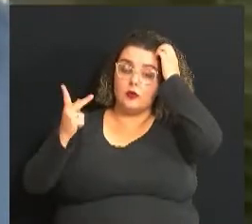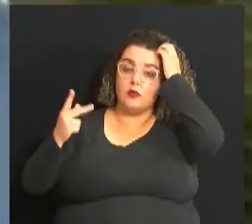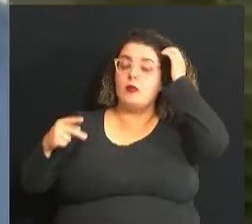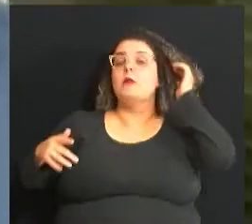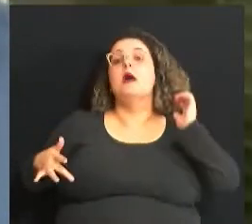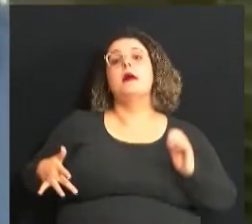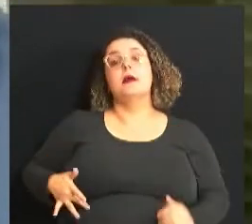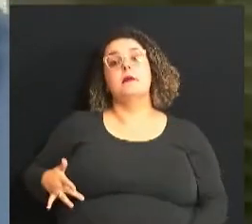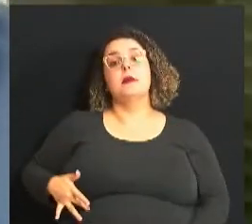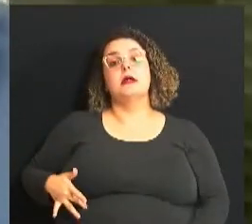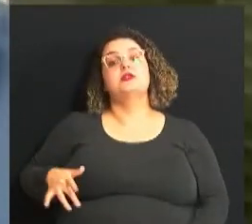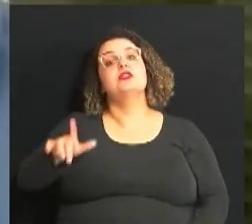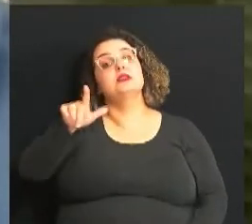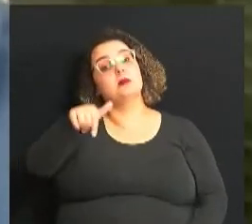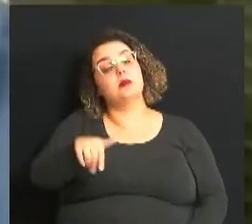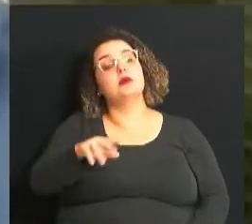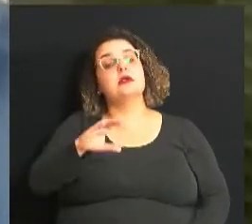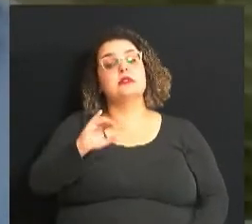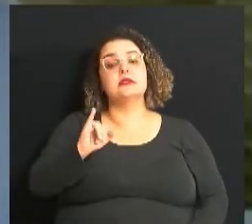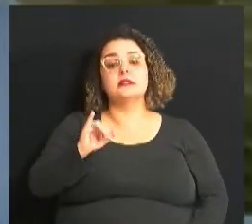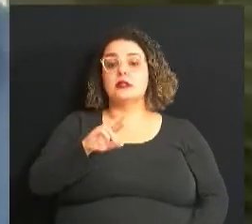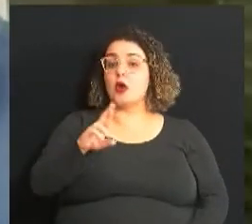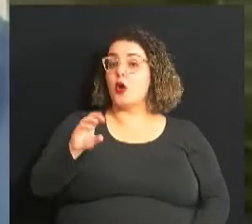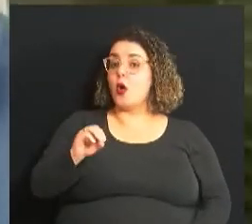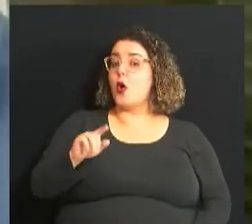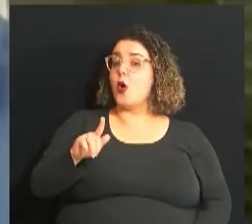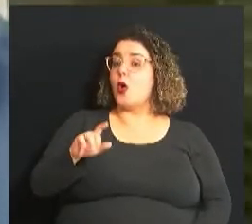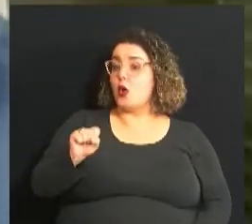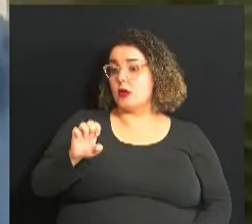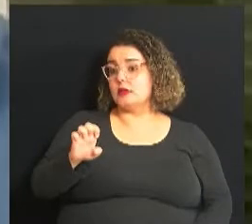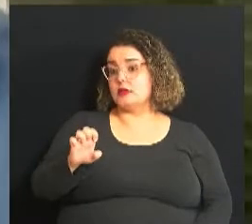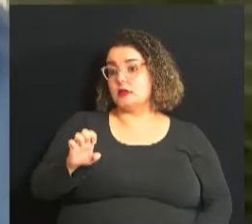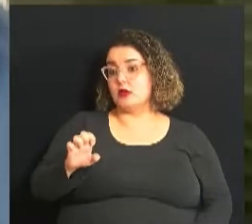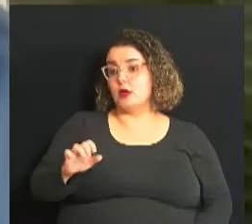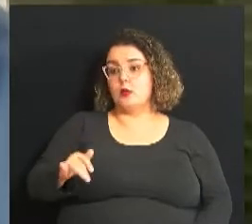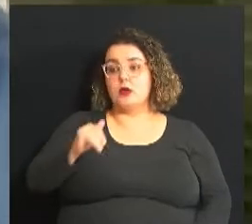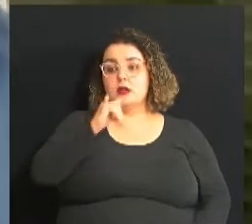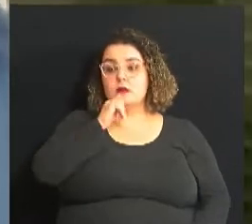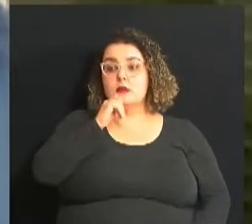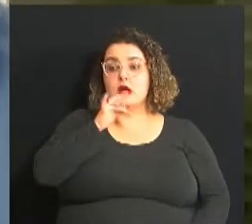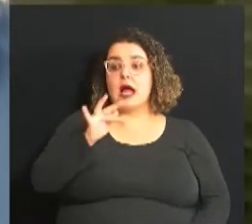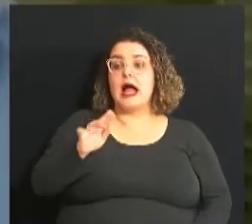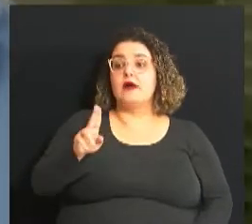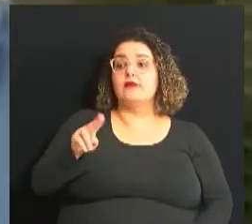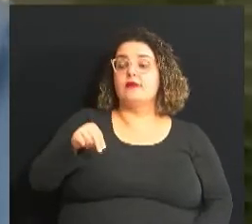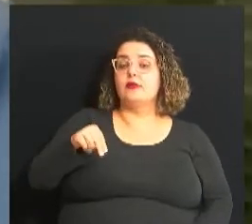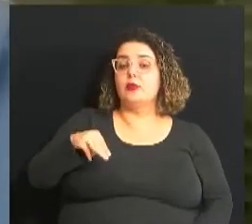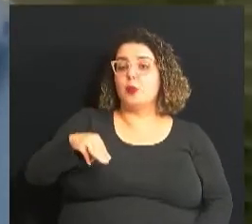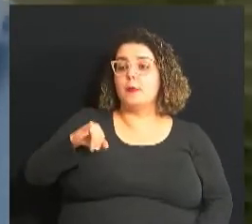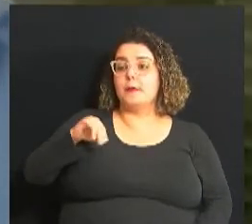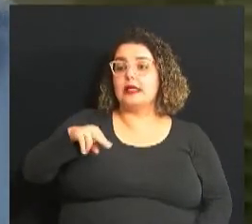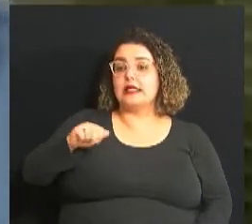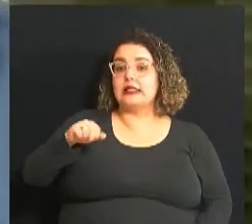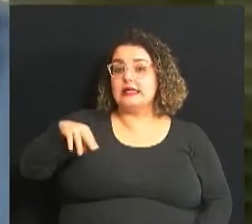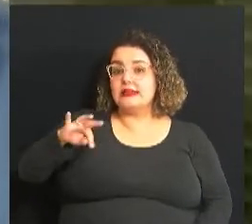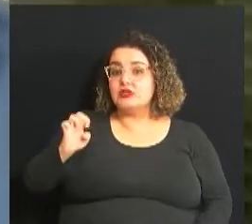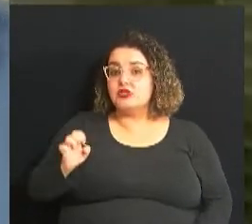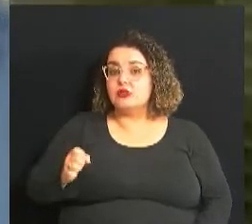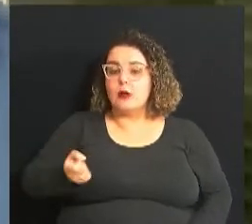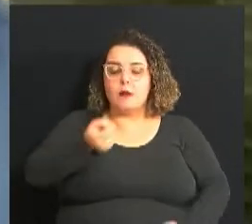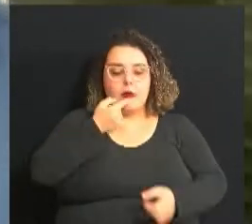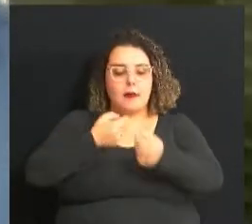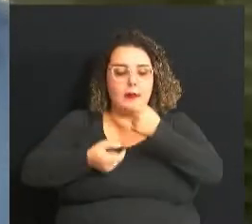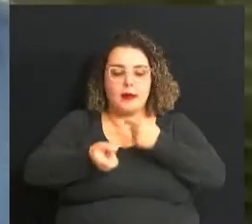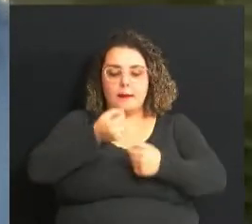doença irreversível. Algumas hepatites fulminantes, por exemplo, com ingesta de medicamentos, existem alguns medicamentos